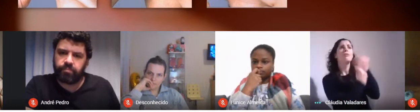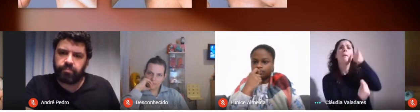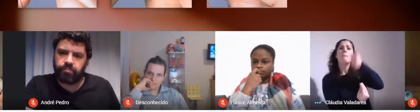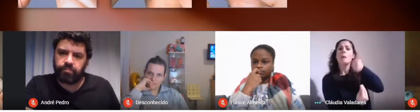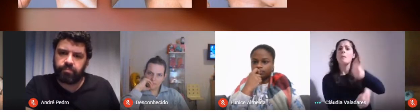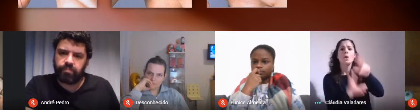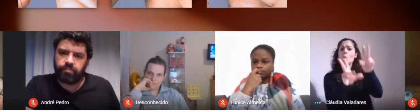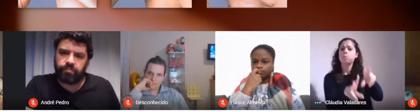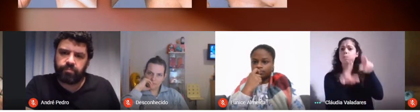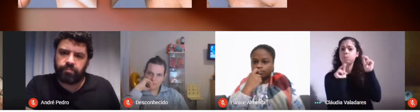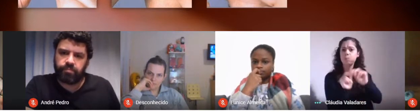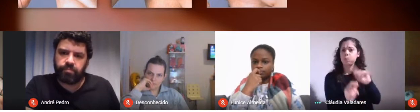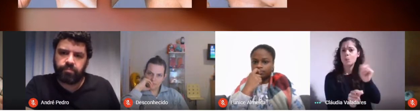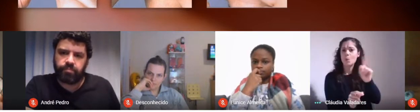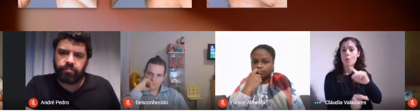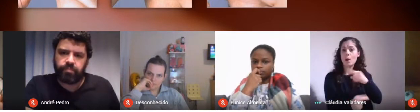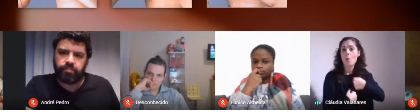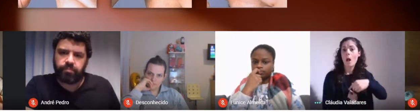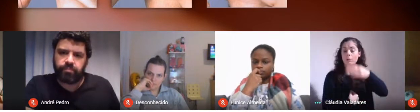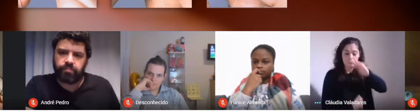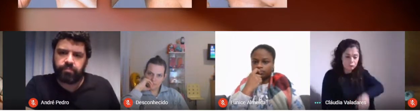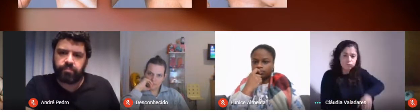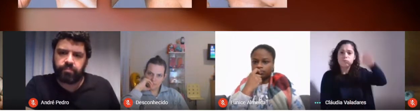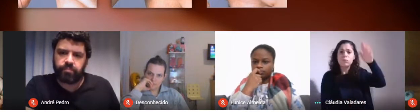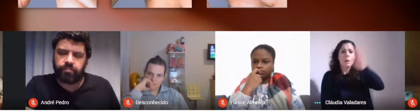verdade e corretamente.